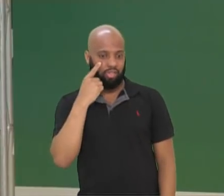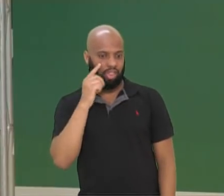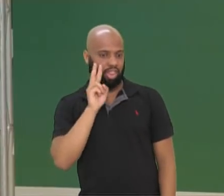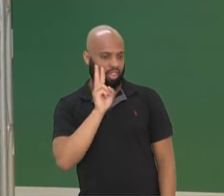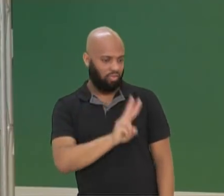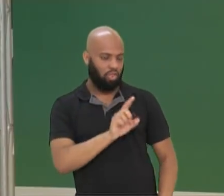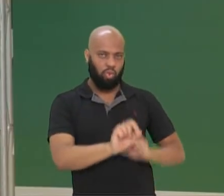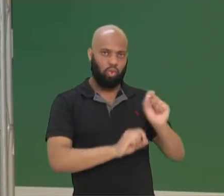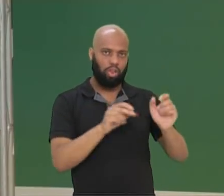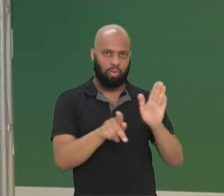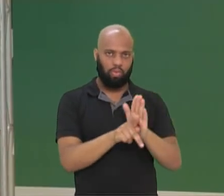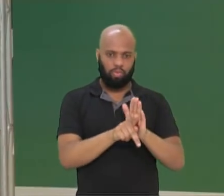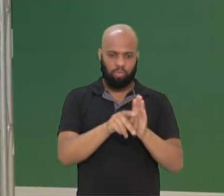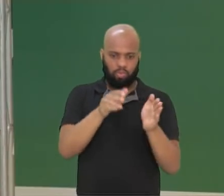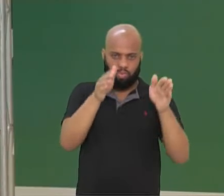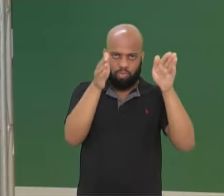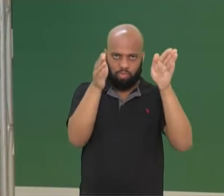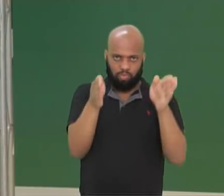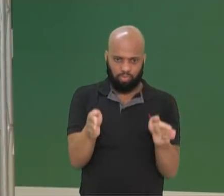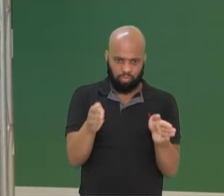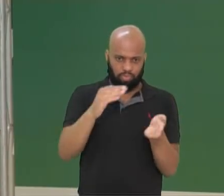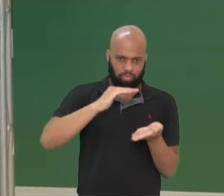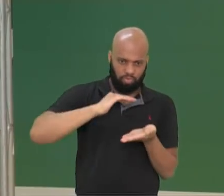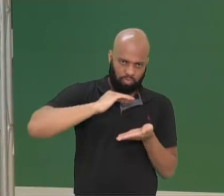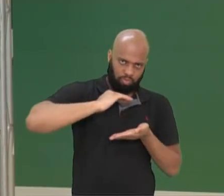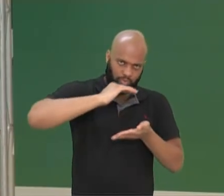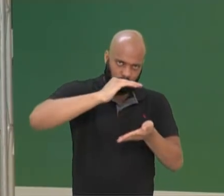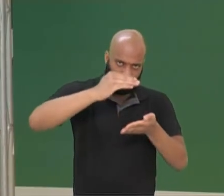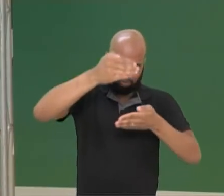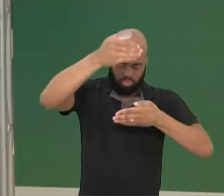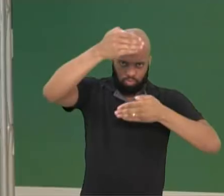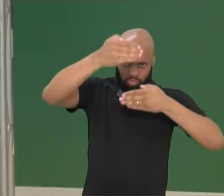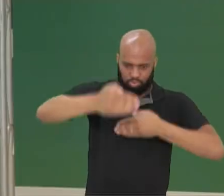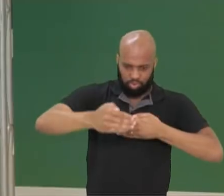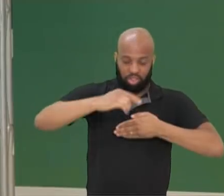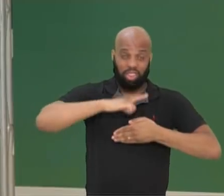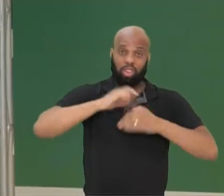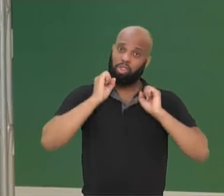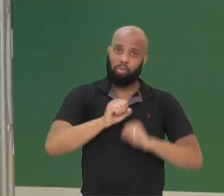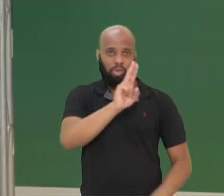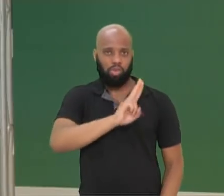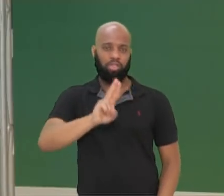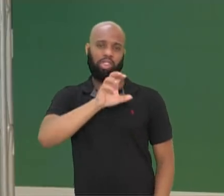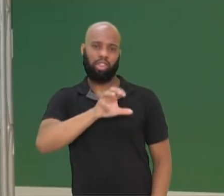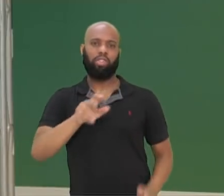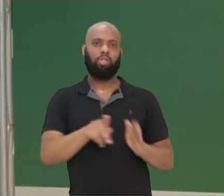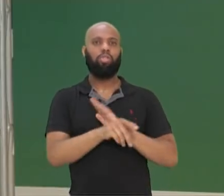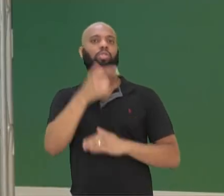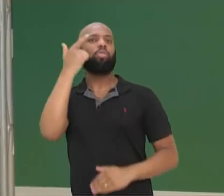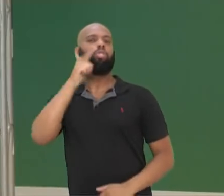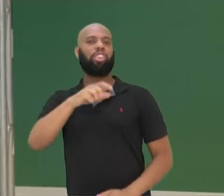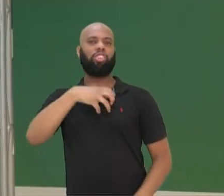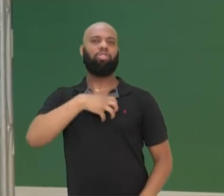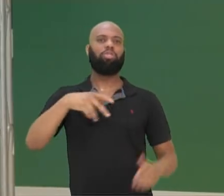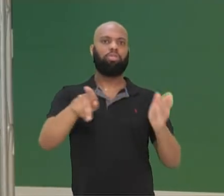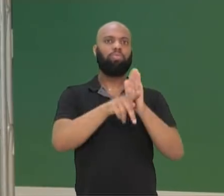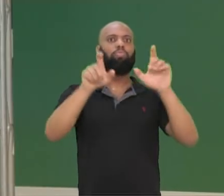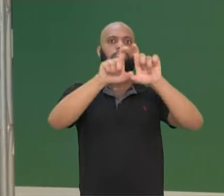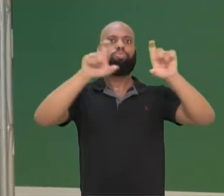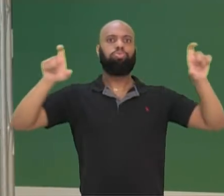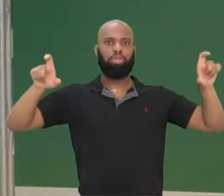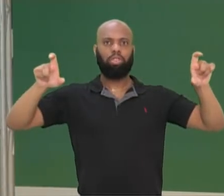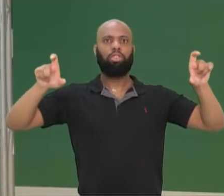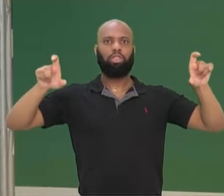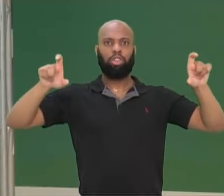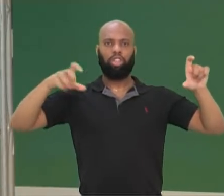Recortando as figurinhas ali certinho, imaginando essas figuras com cuidado, você consegue chegar na expressão do produto notável